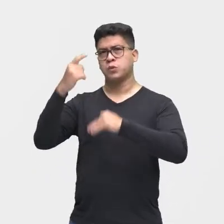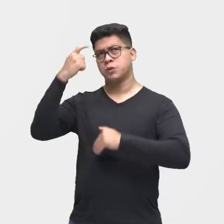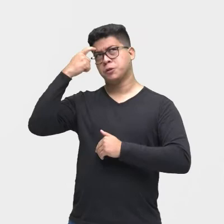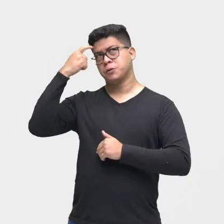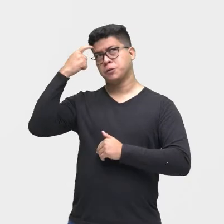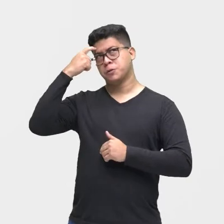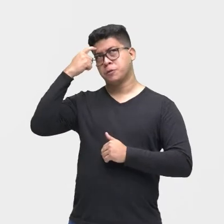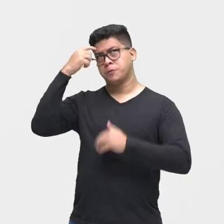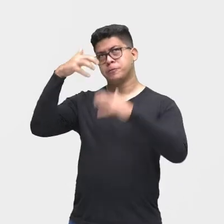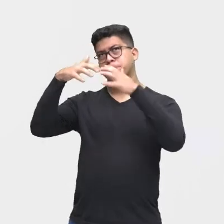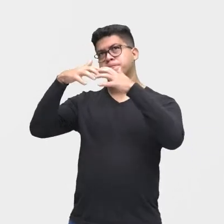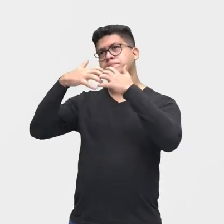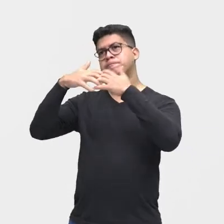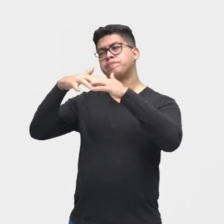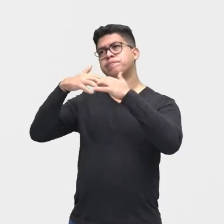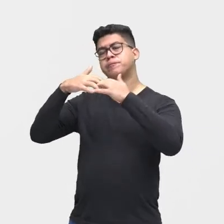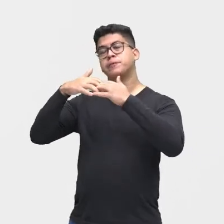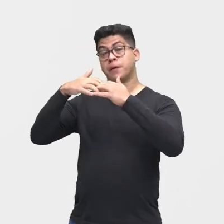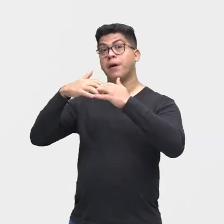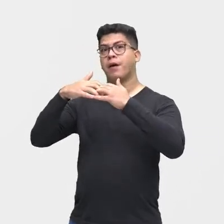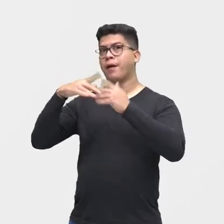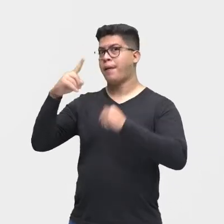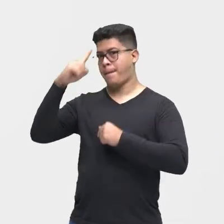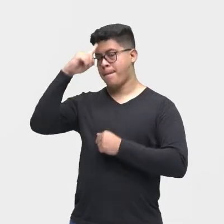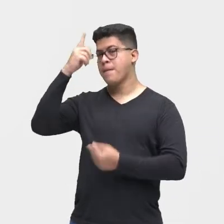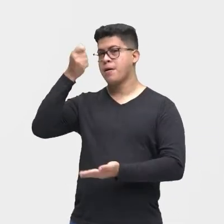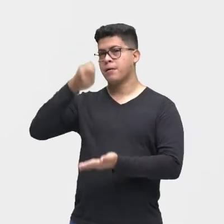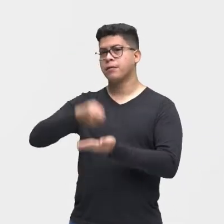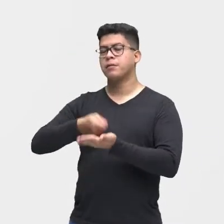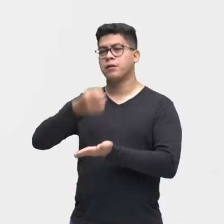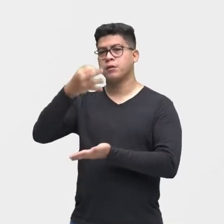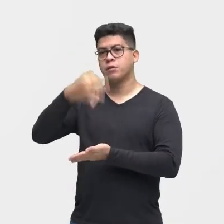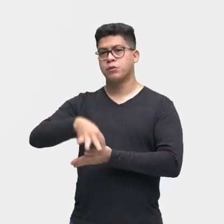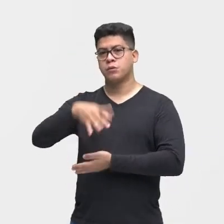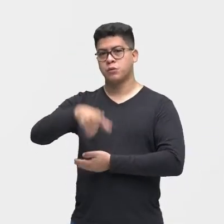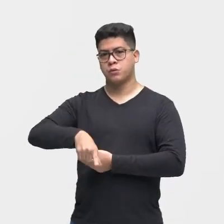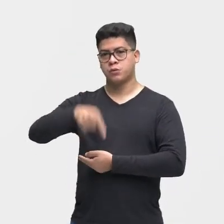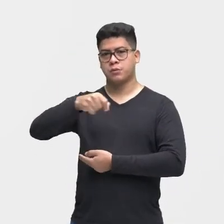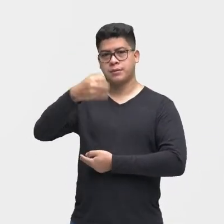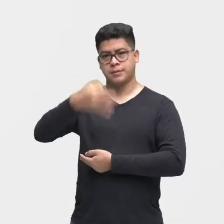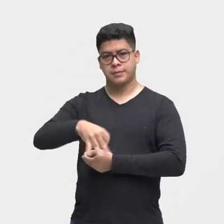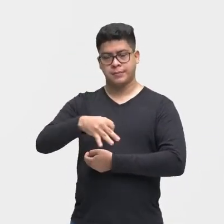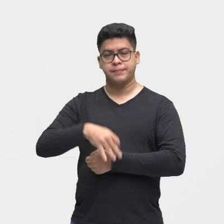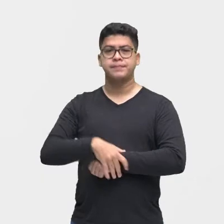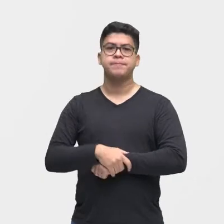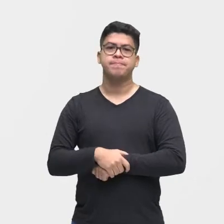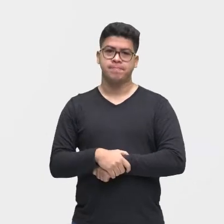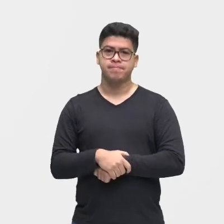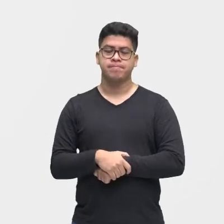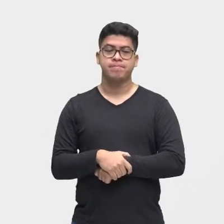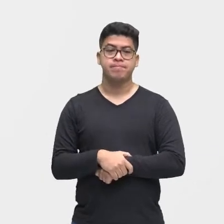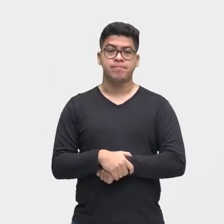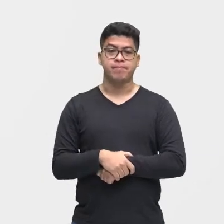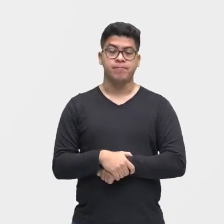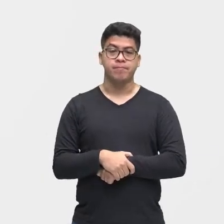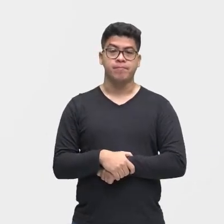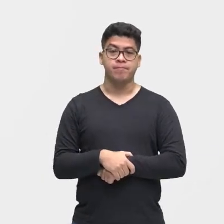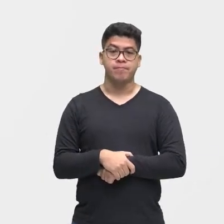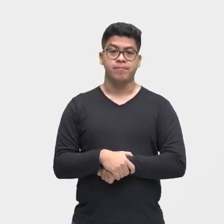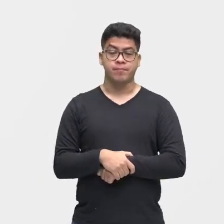tomar decisões até porque lá na hora do jogo Você precisa tomar uma decisão e até ali maior